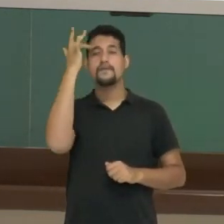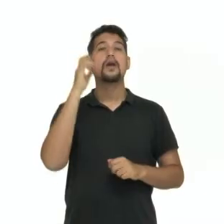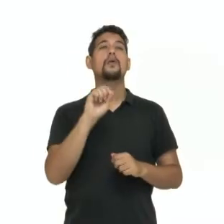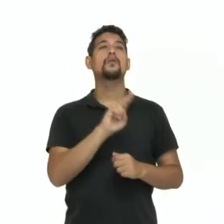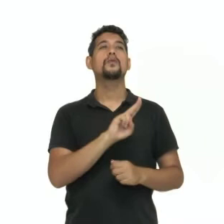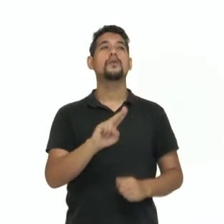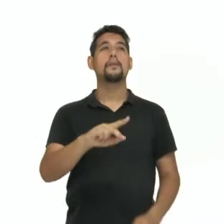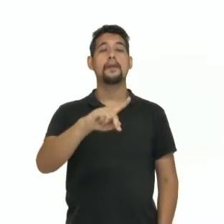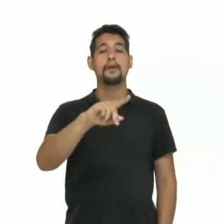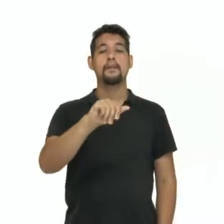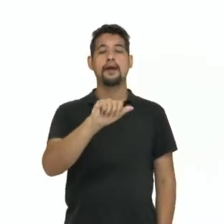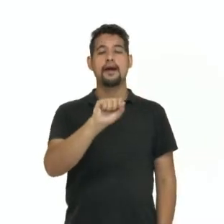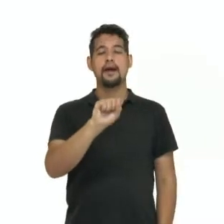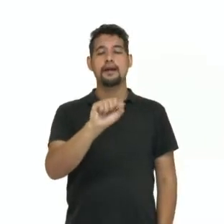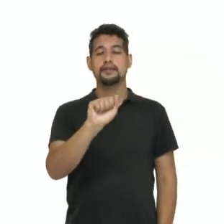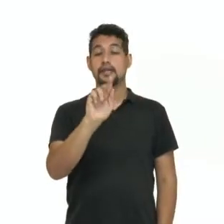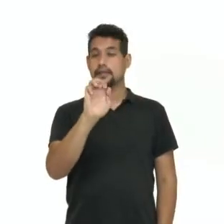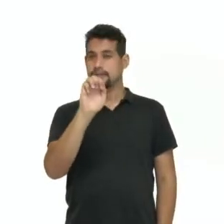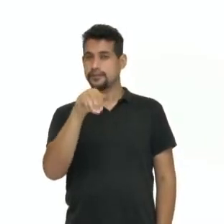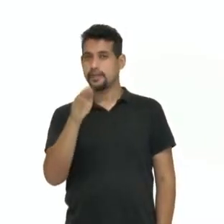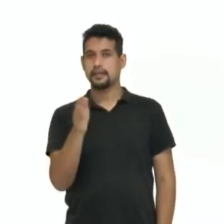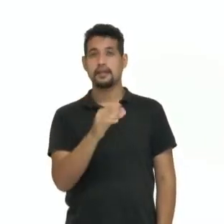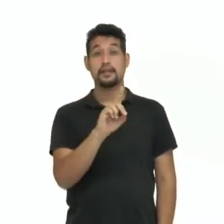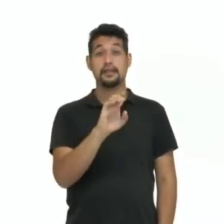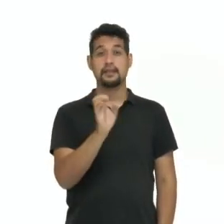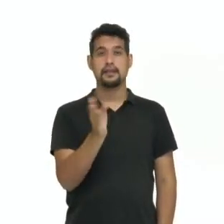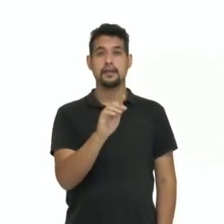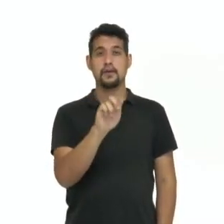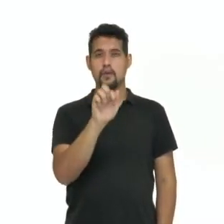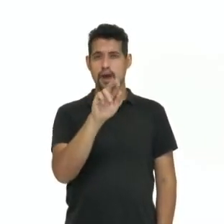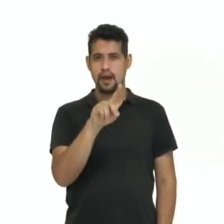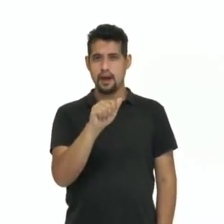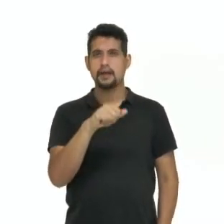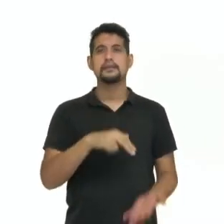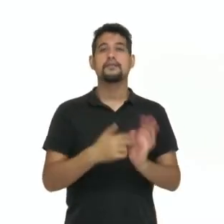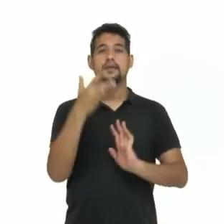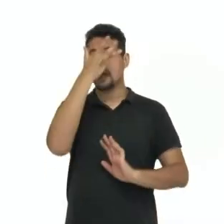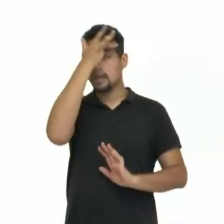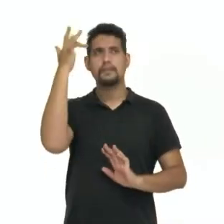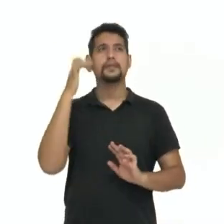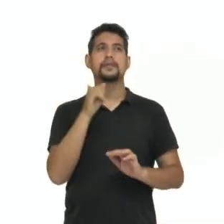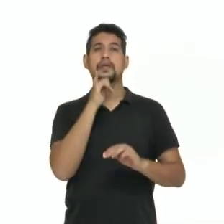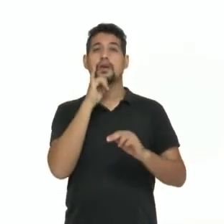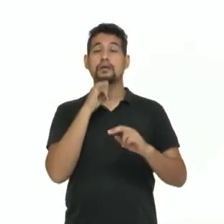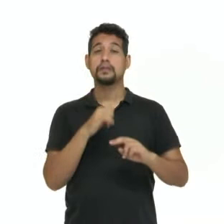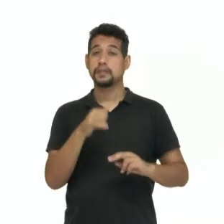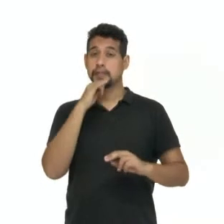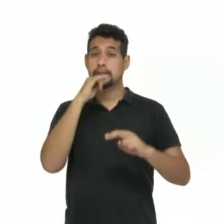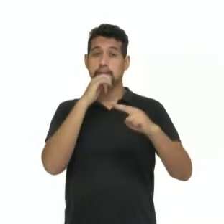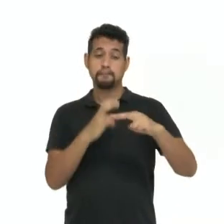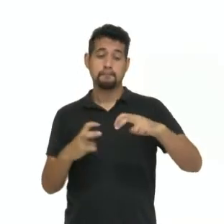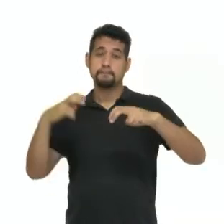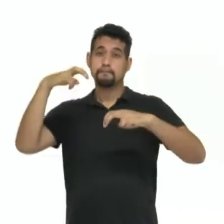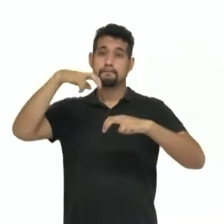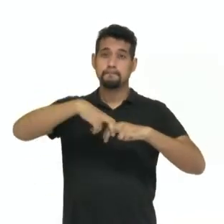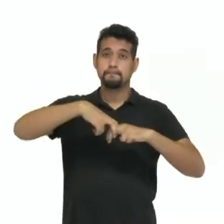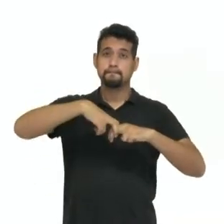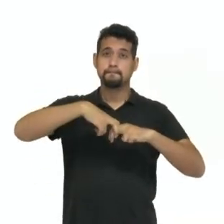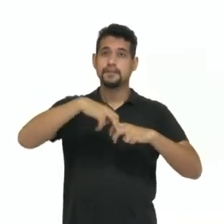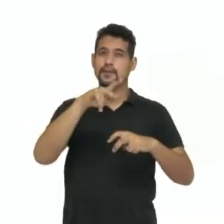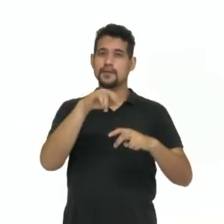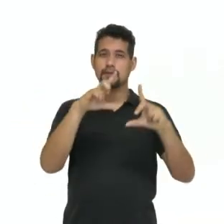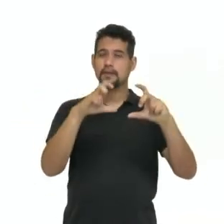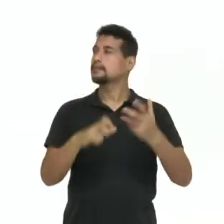guarda. É quando o lutador se encontra em cima do adversário, como a imagem está